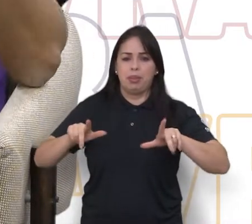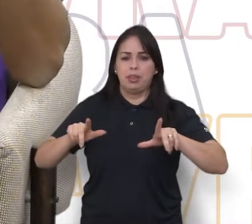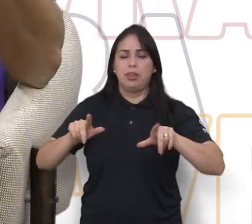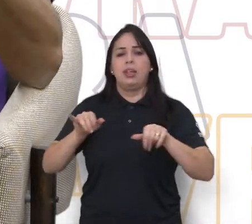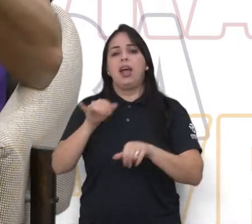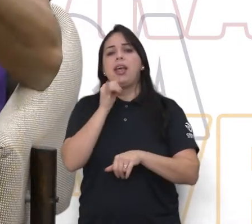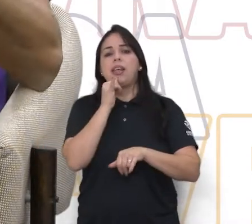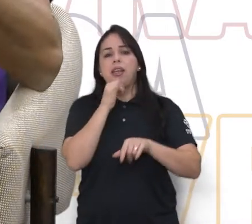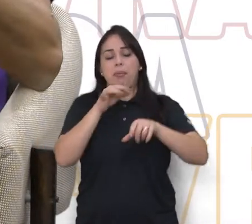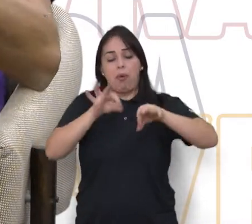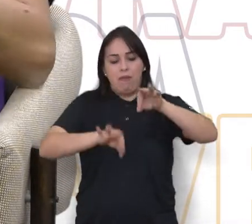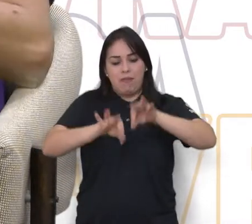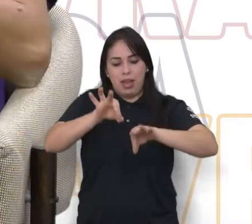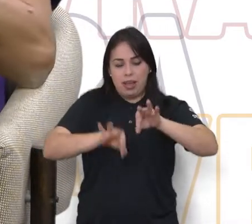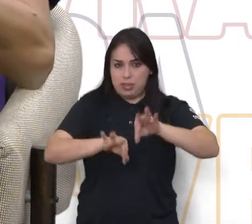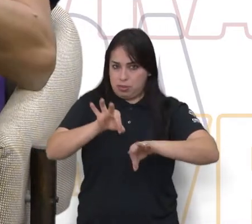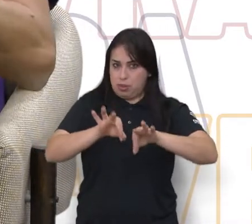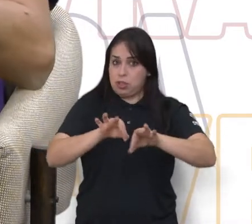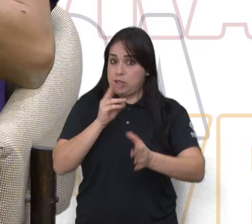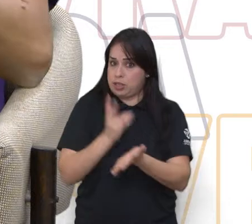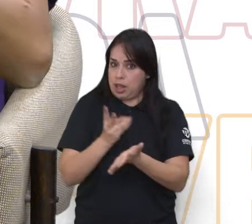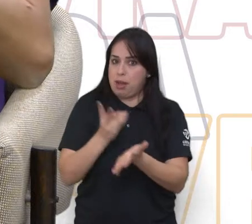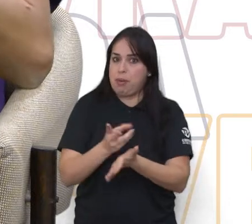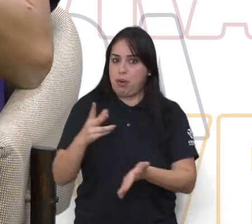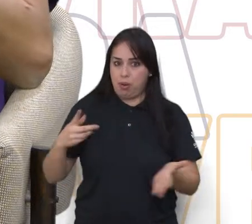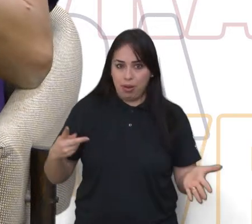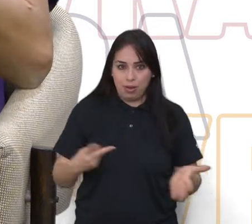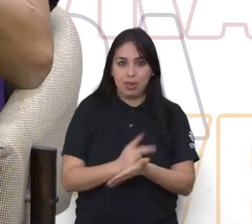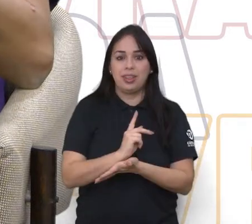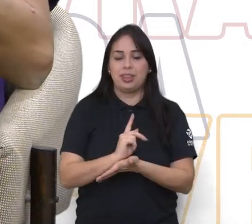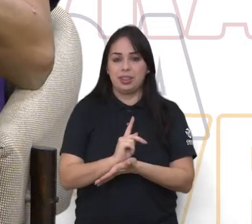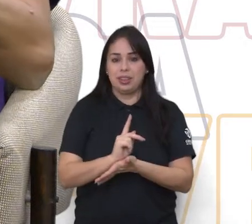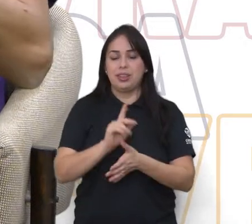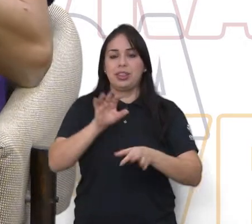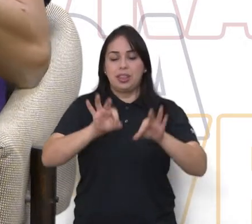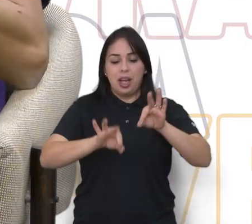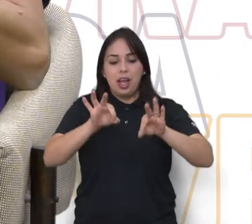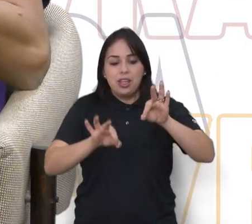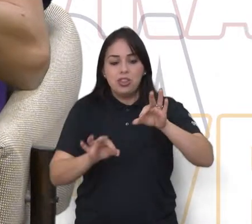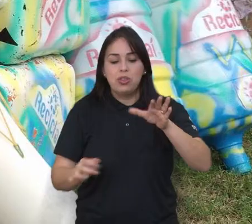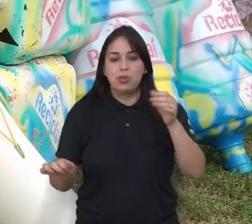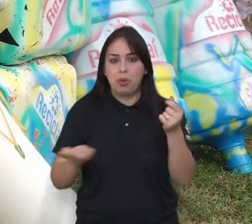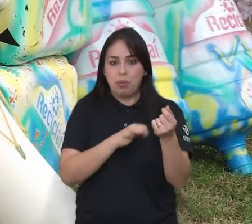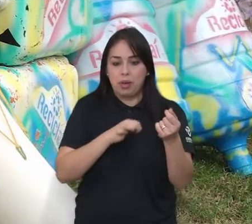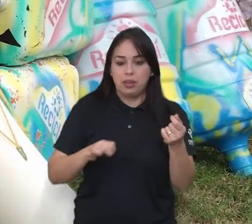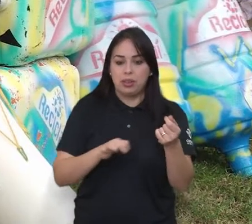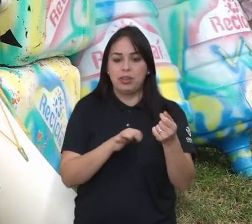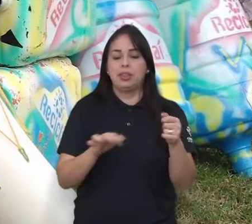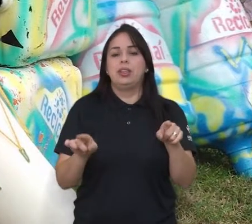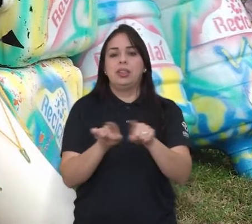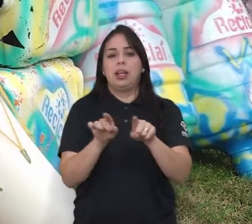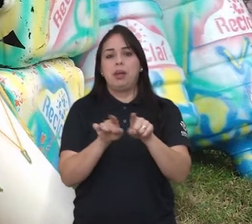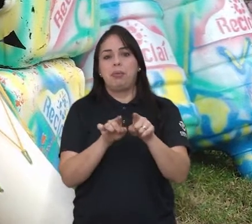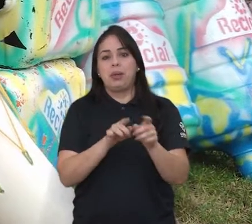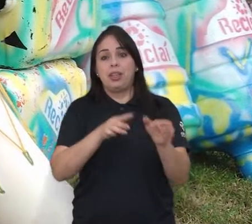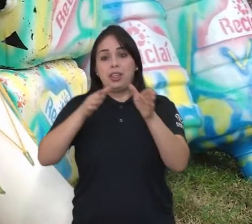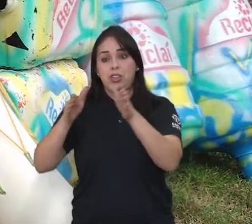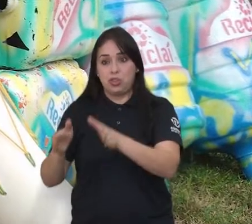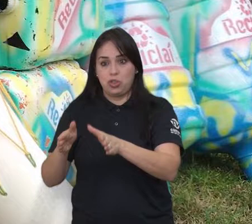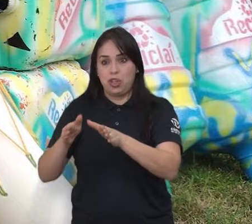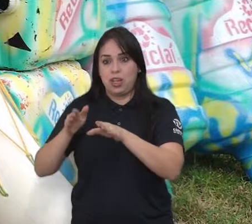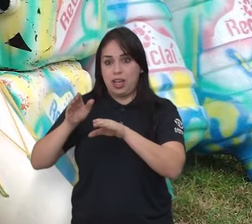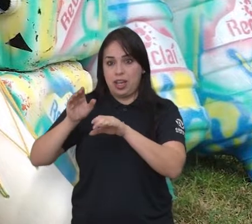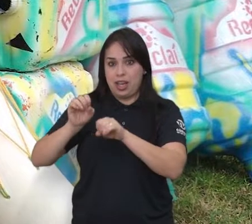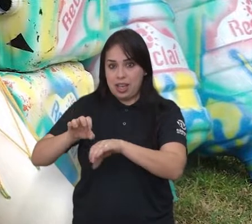são as oficinas pontuais, que é de construção de instrumento, de formação de